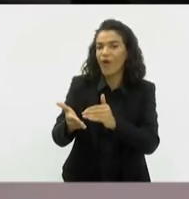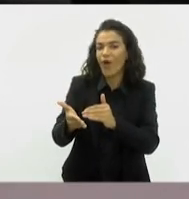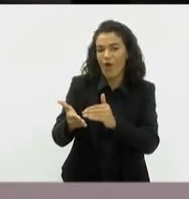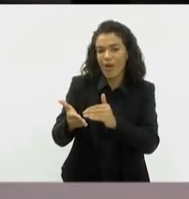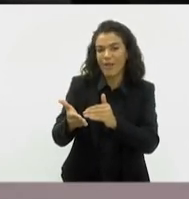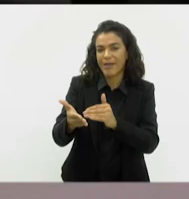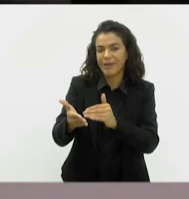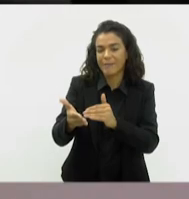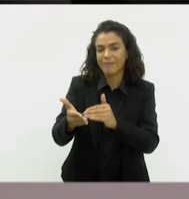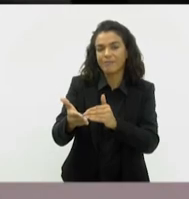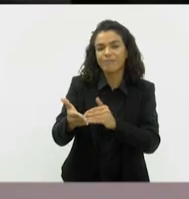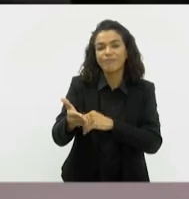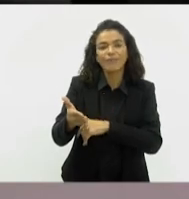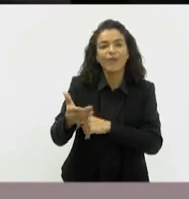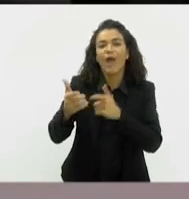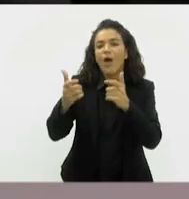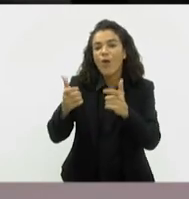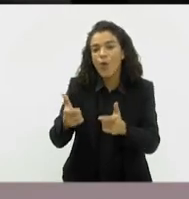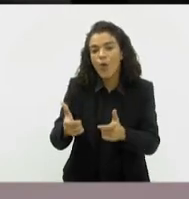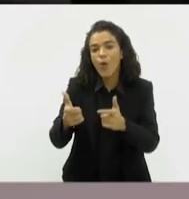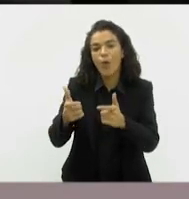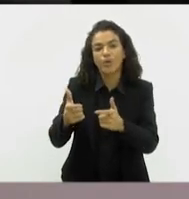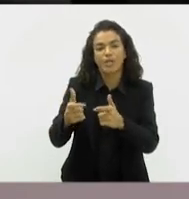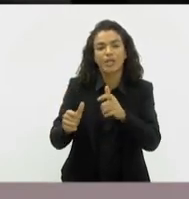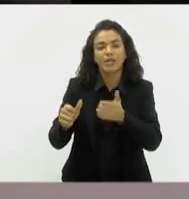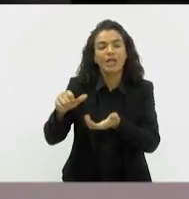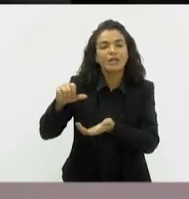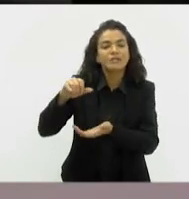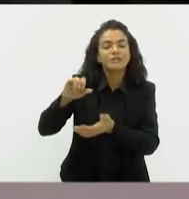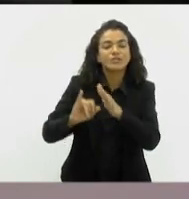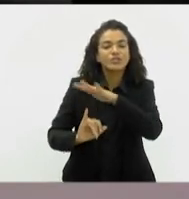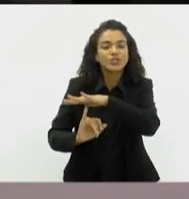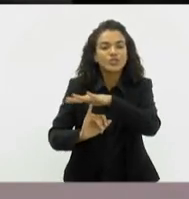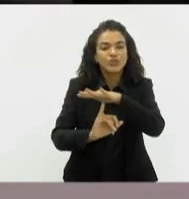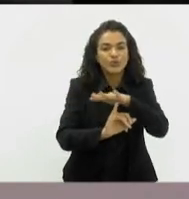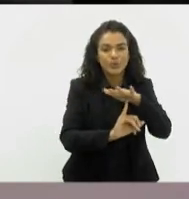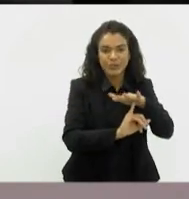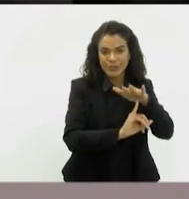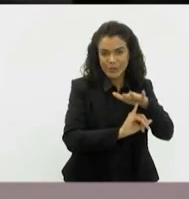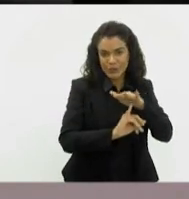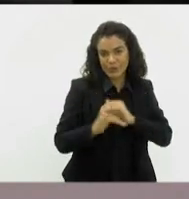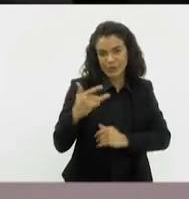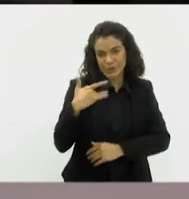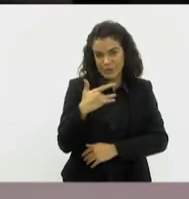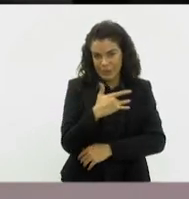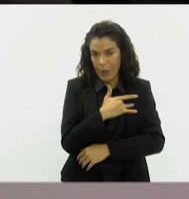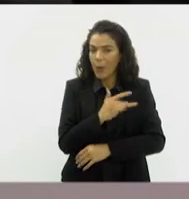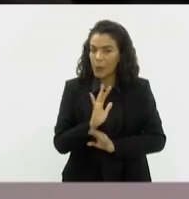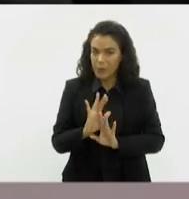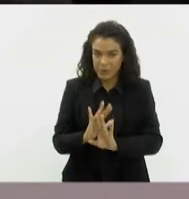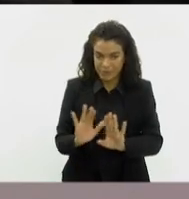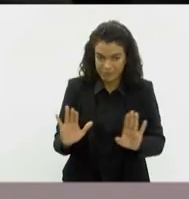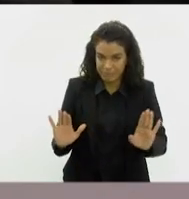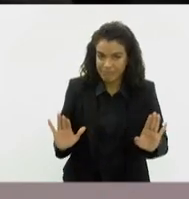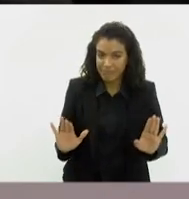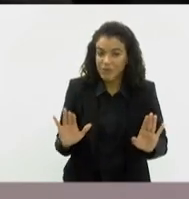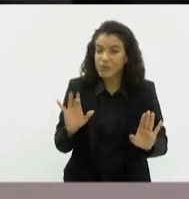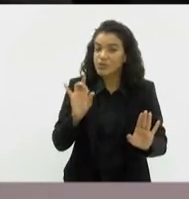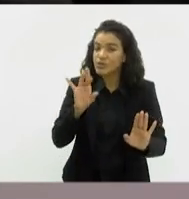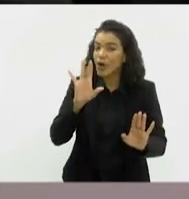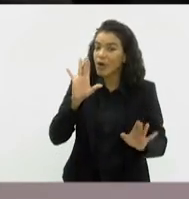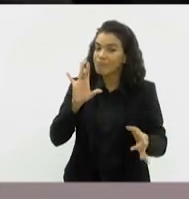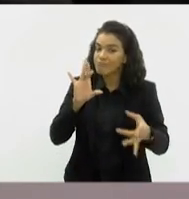muros, nos aparelhos do Estado, do território, fora. Então, só estou considerando que a ideia